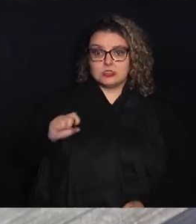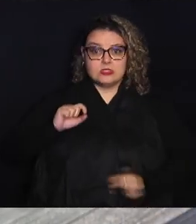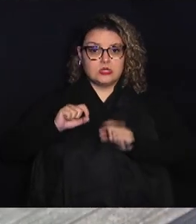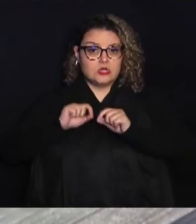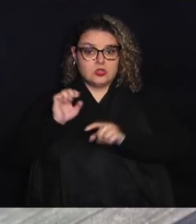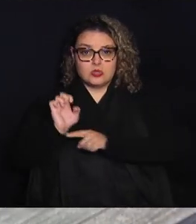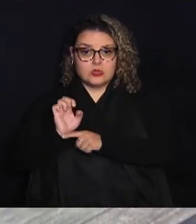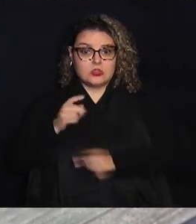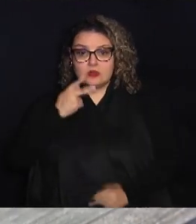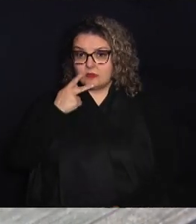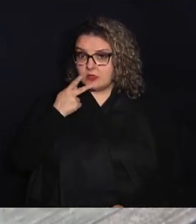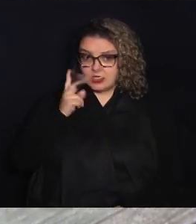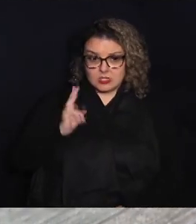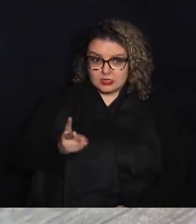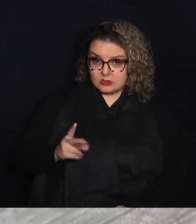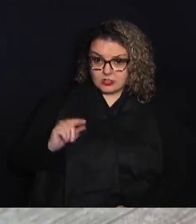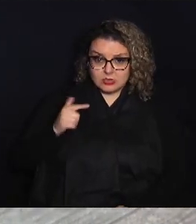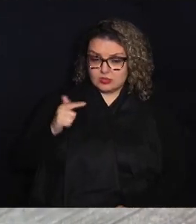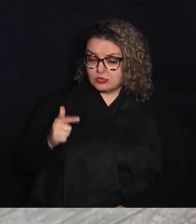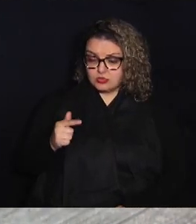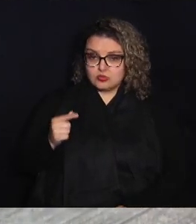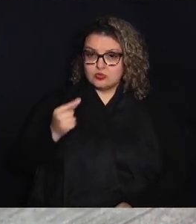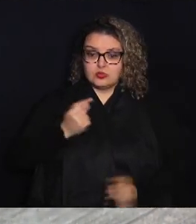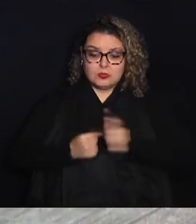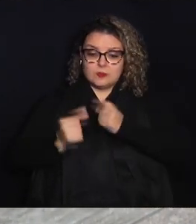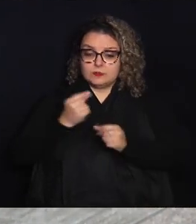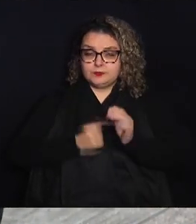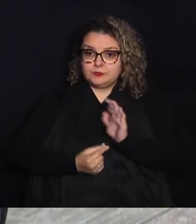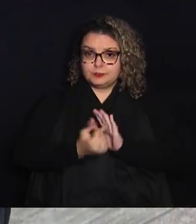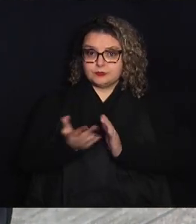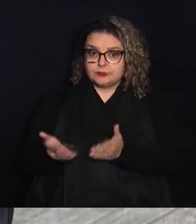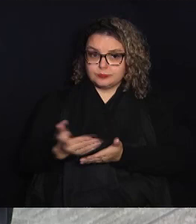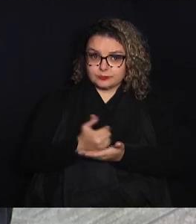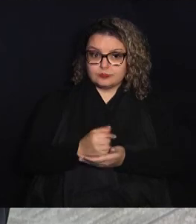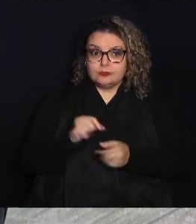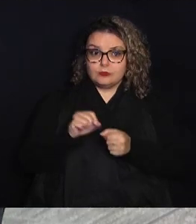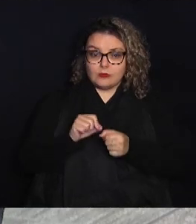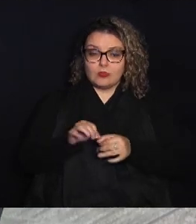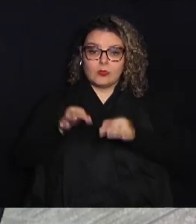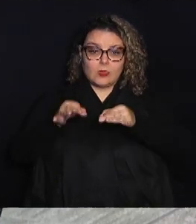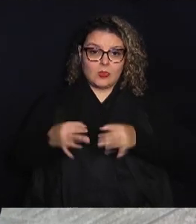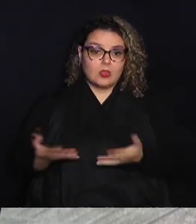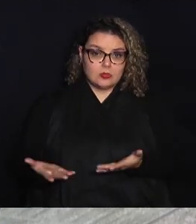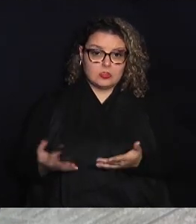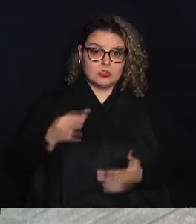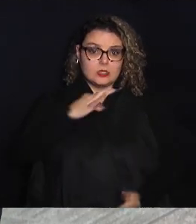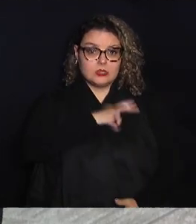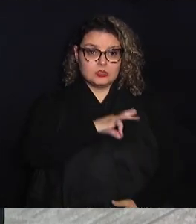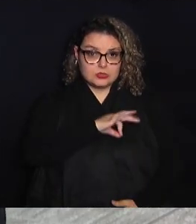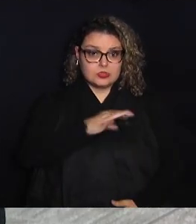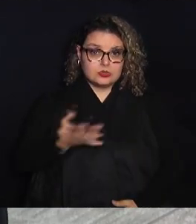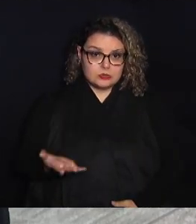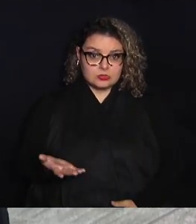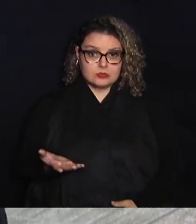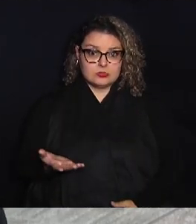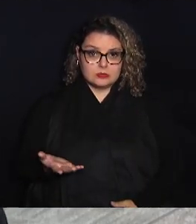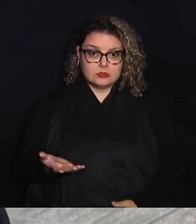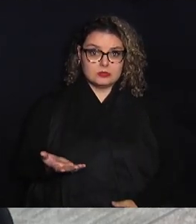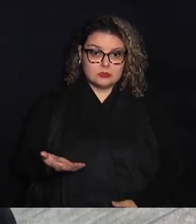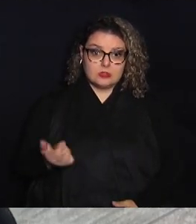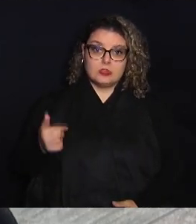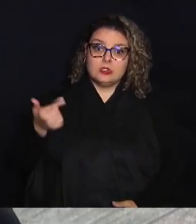que eles o estado sempre Alega é que não há previsão orçamentária para que eles possam fazer juz a essa